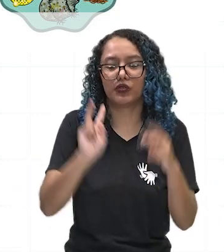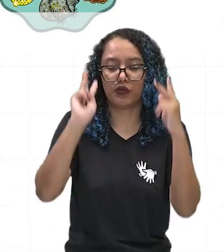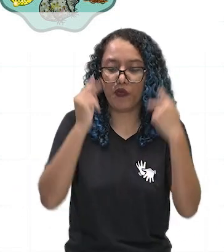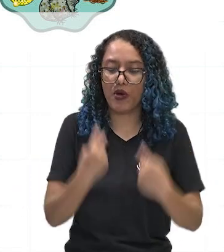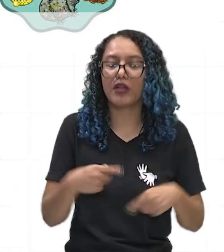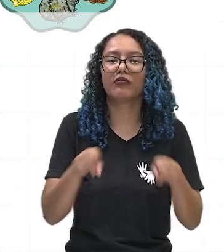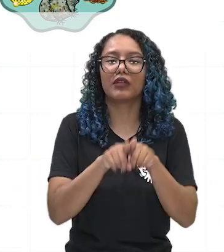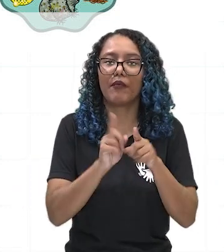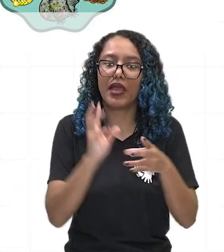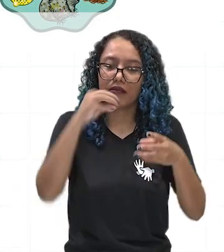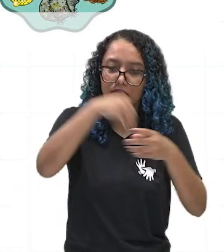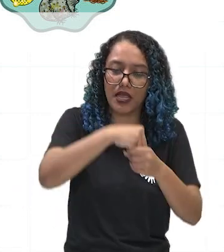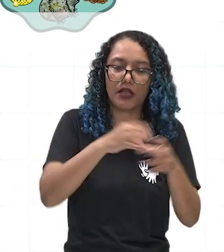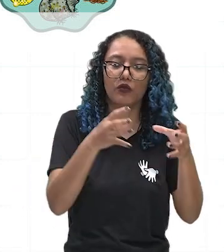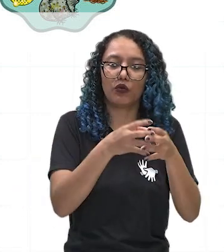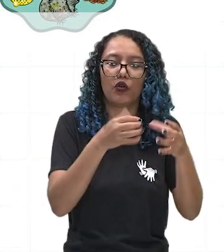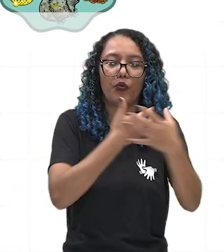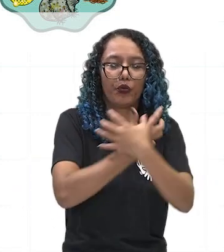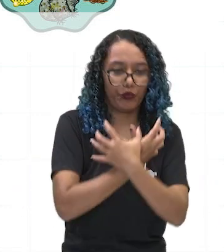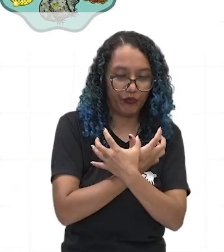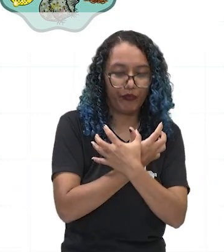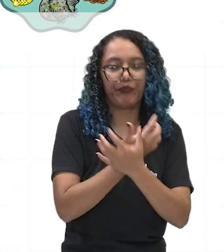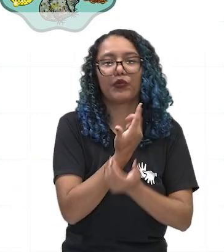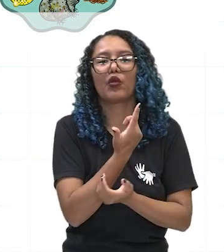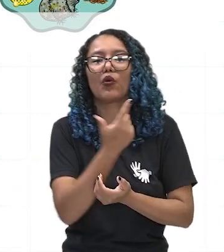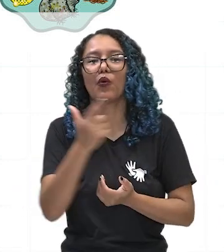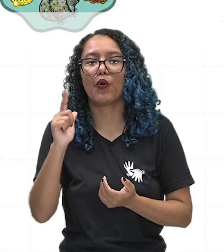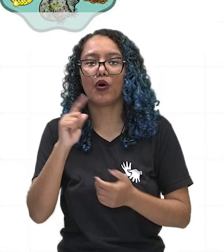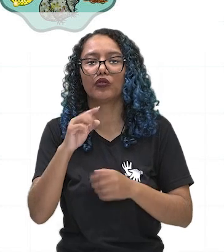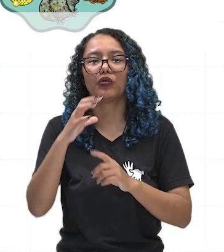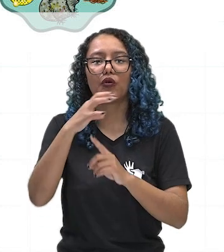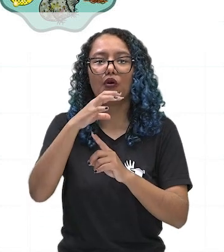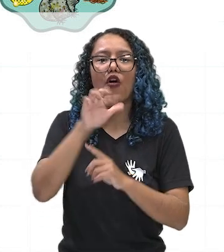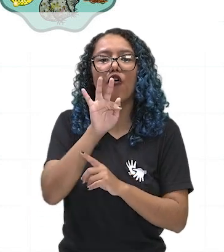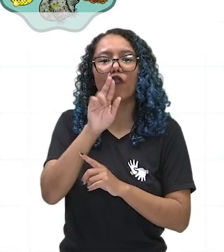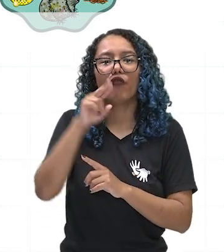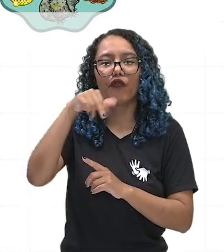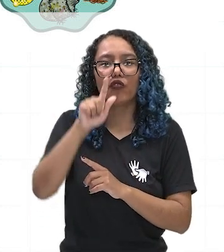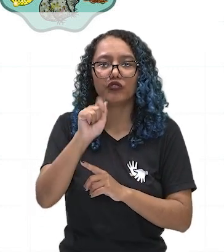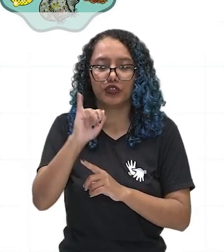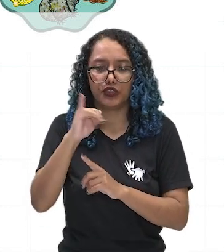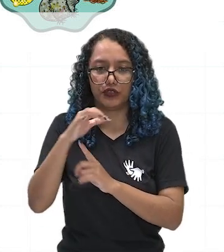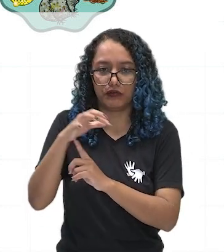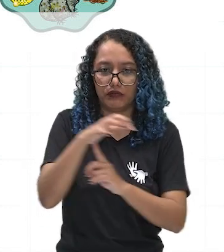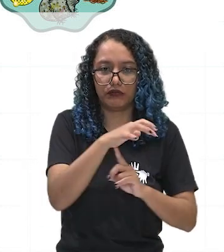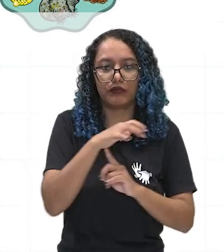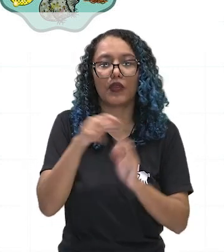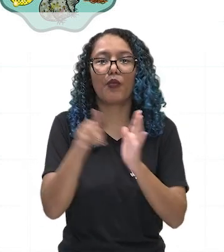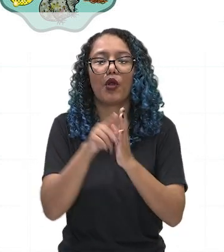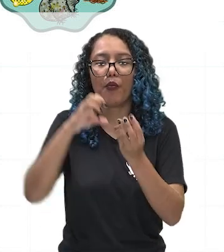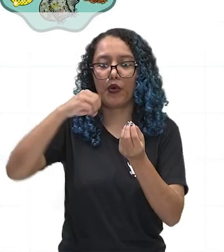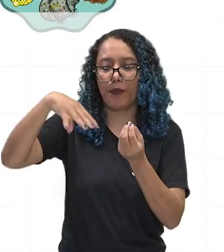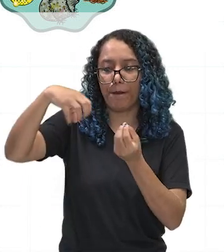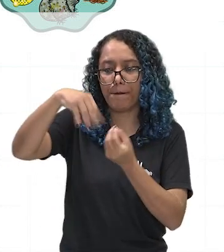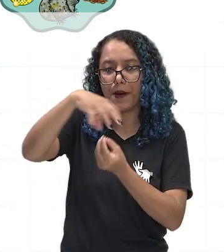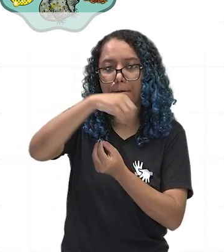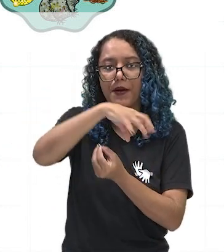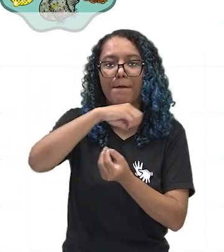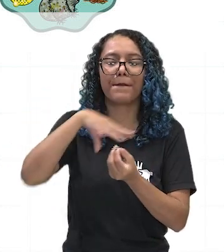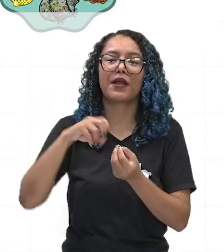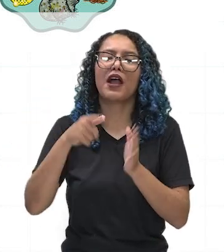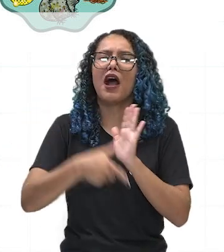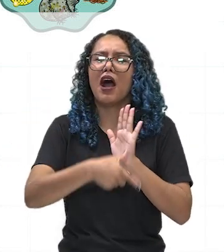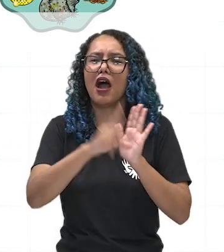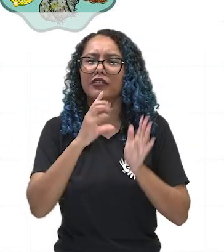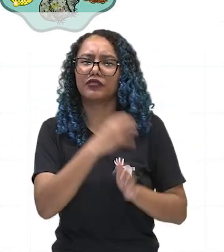estão agrupados dentro desse grupo. Já o reino Fungi é o reino dos fungos. Anteriormente,